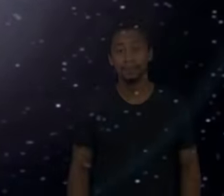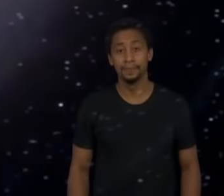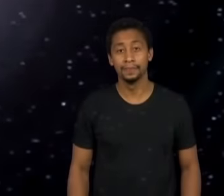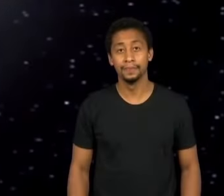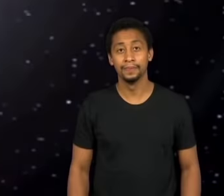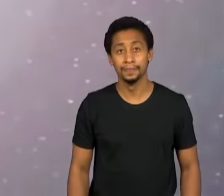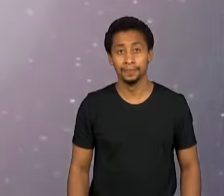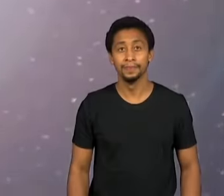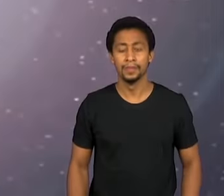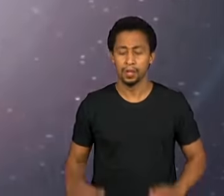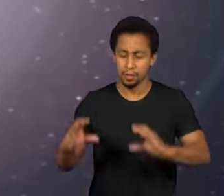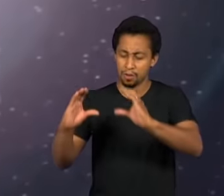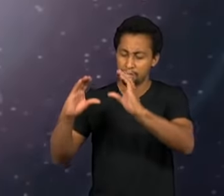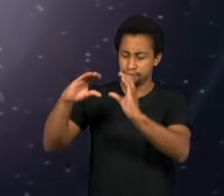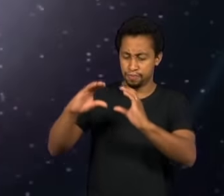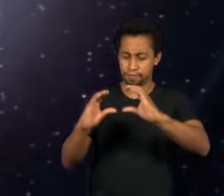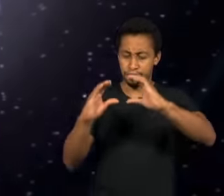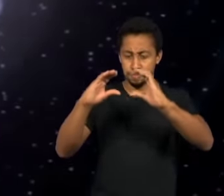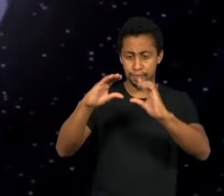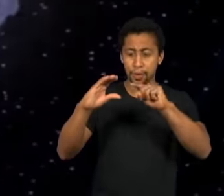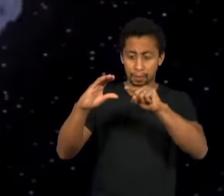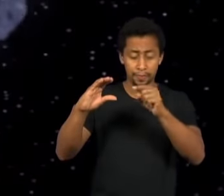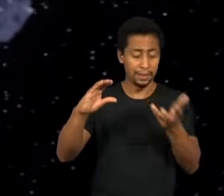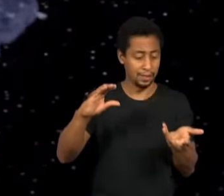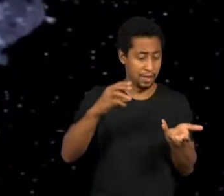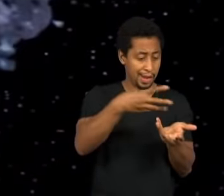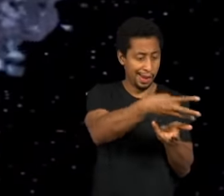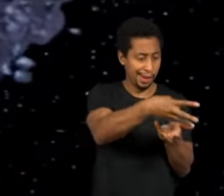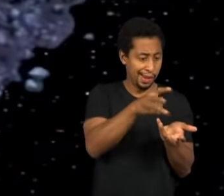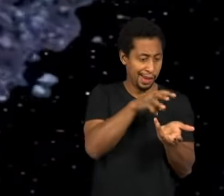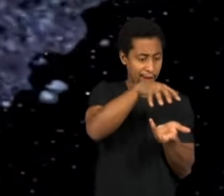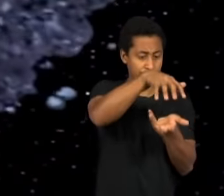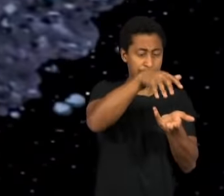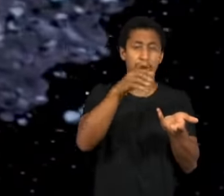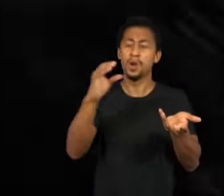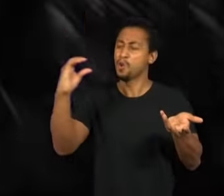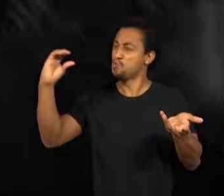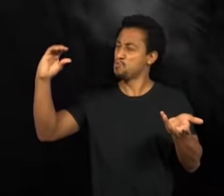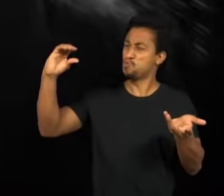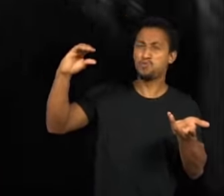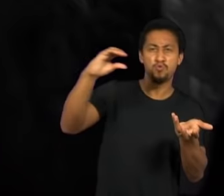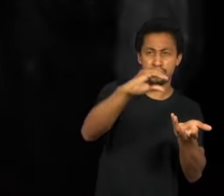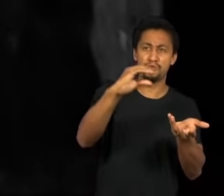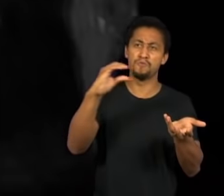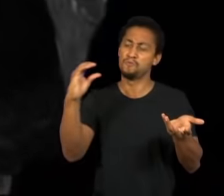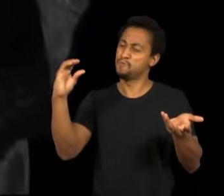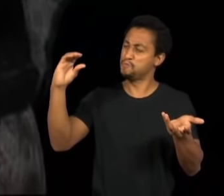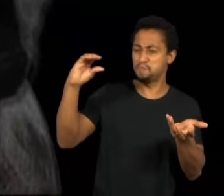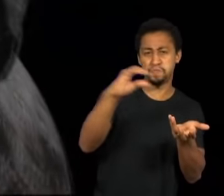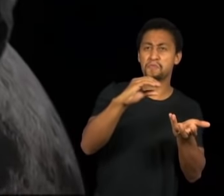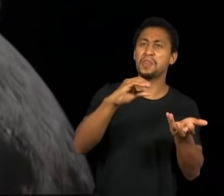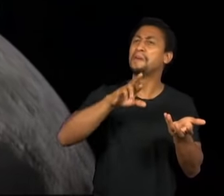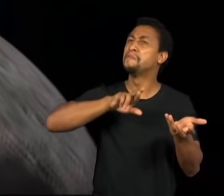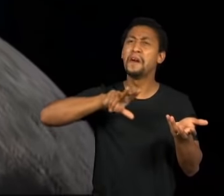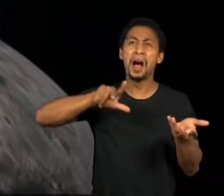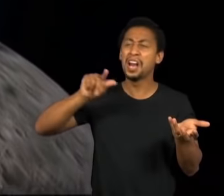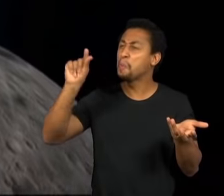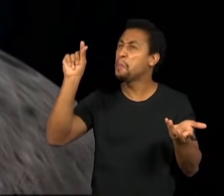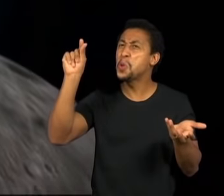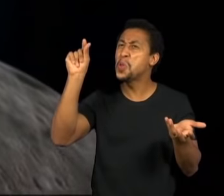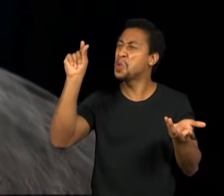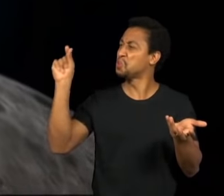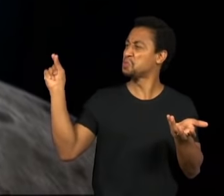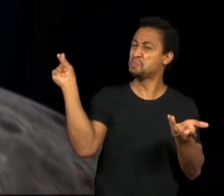Encontros entre os asteroides e o nosso planeta azul são comuns. Todos os dias, centenas de pequenos objetos entram